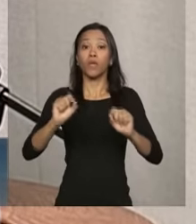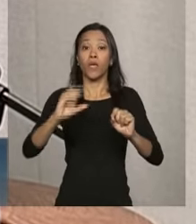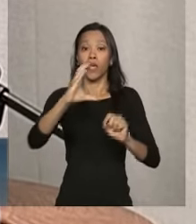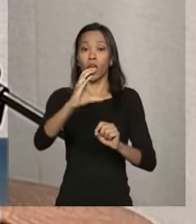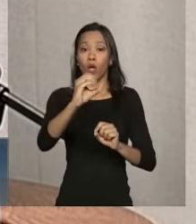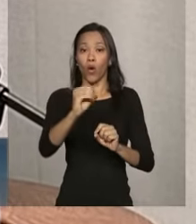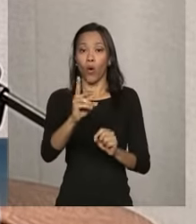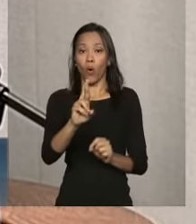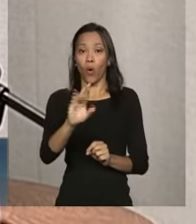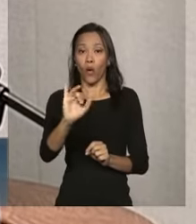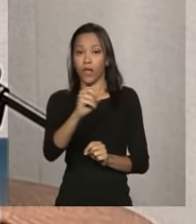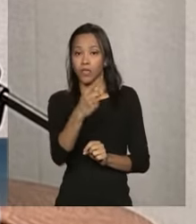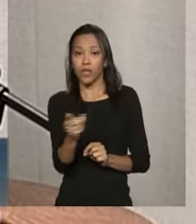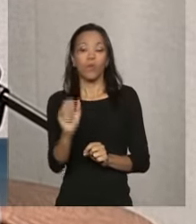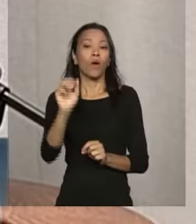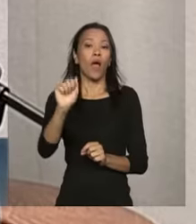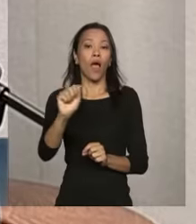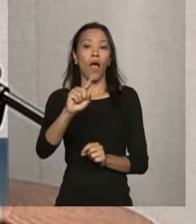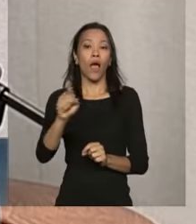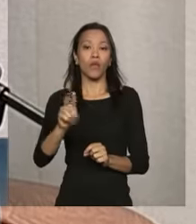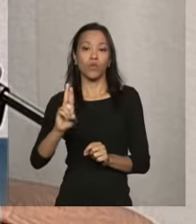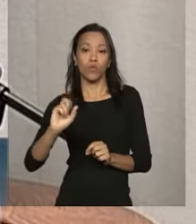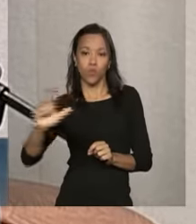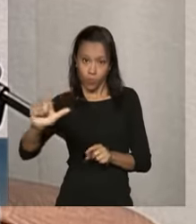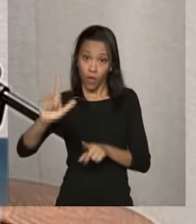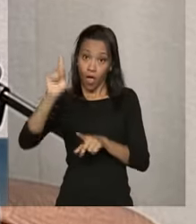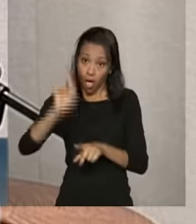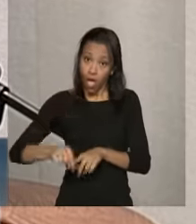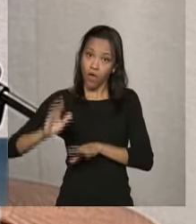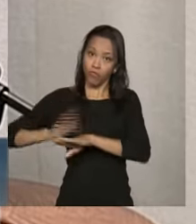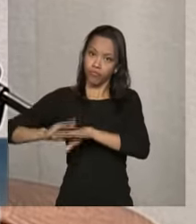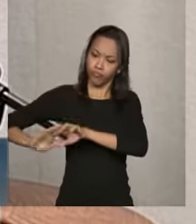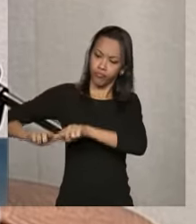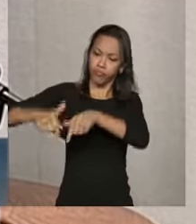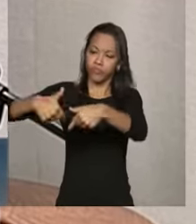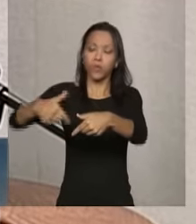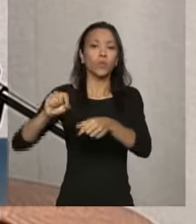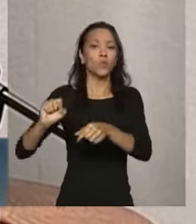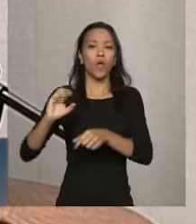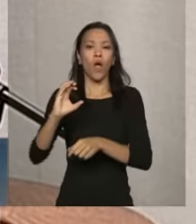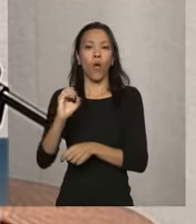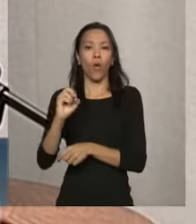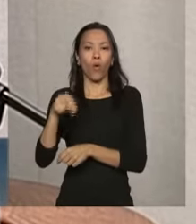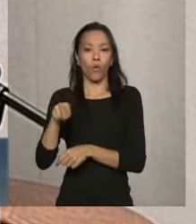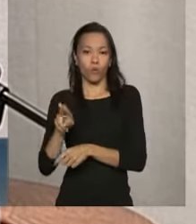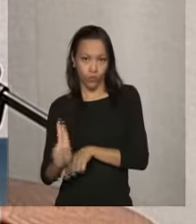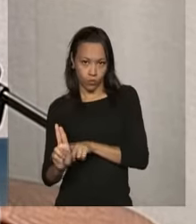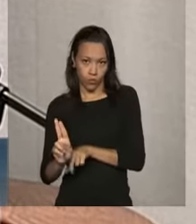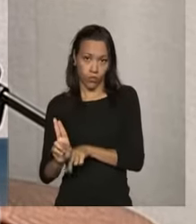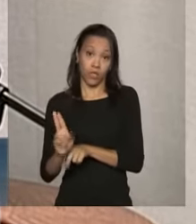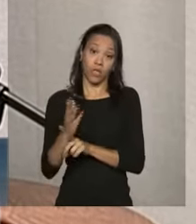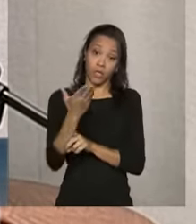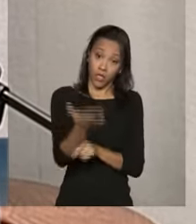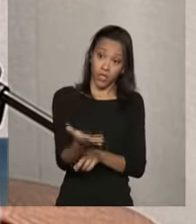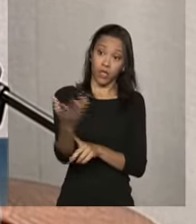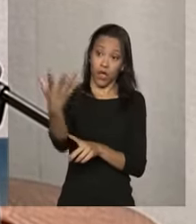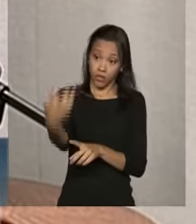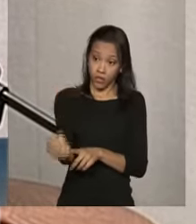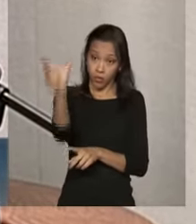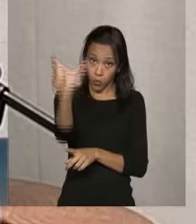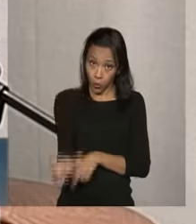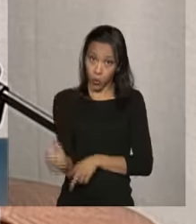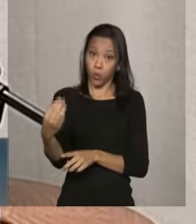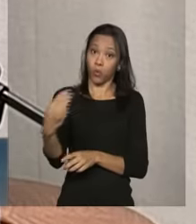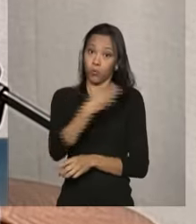iniciativa da ONU que o Brasil encampou que o governo encampou que que o senhor Ministro encampou o ministro PEP